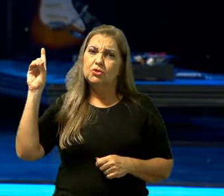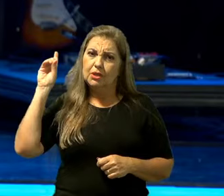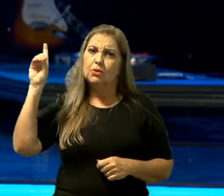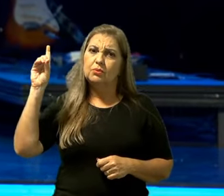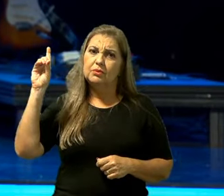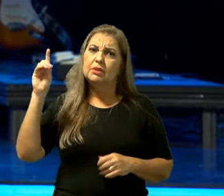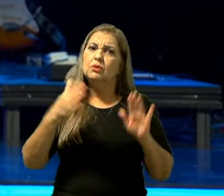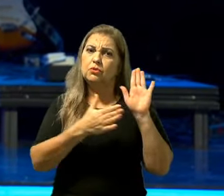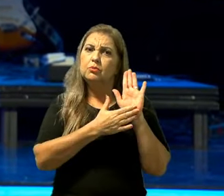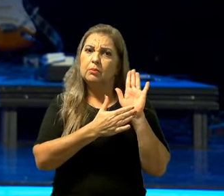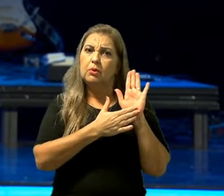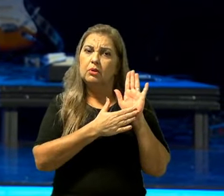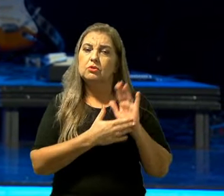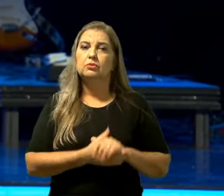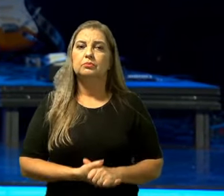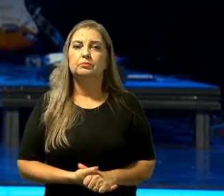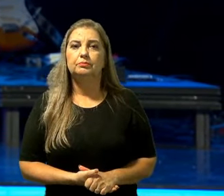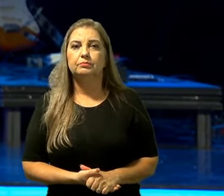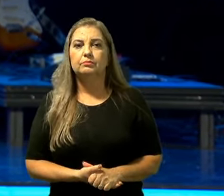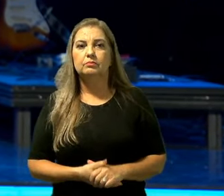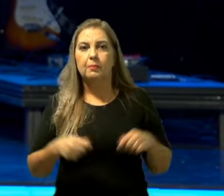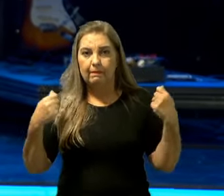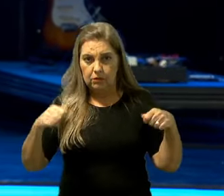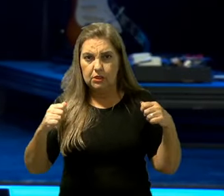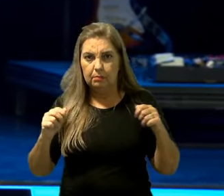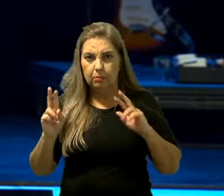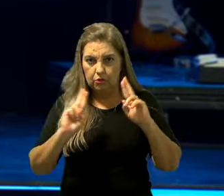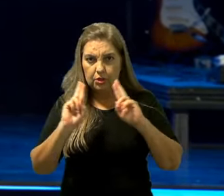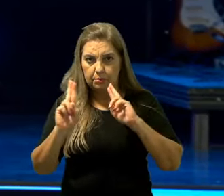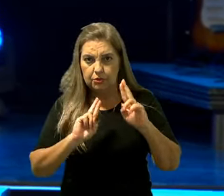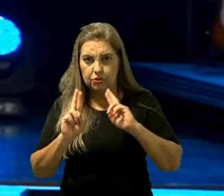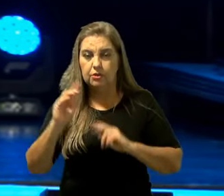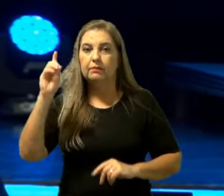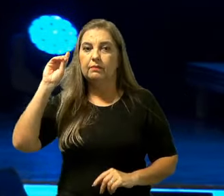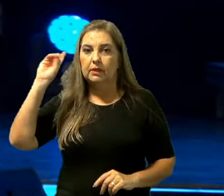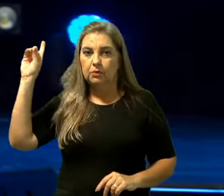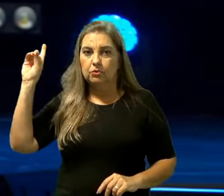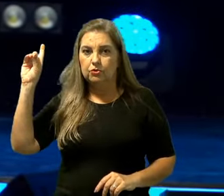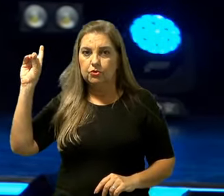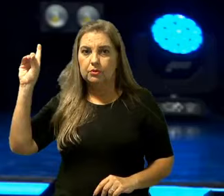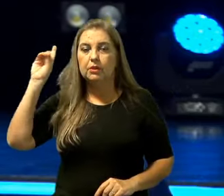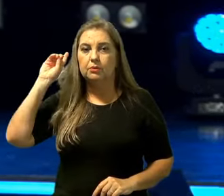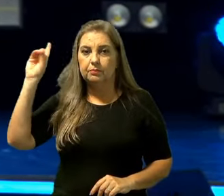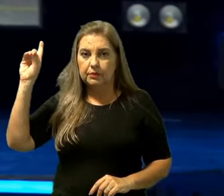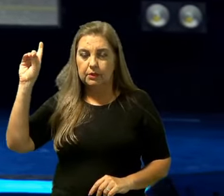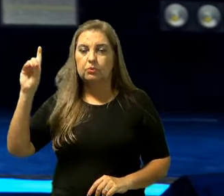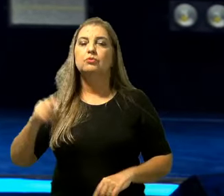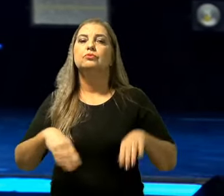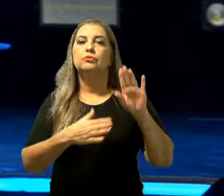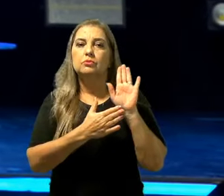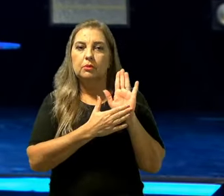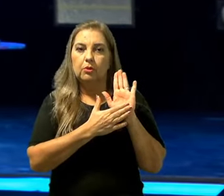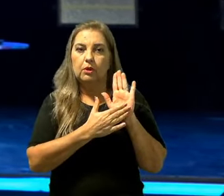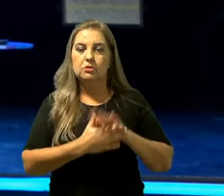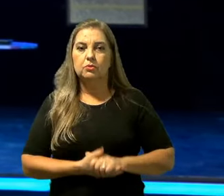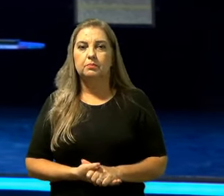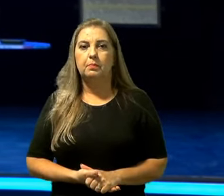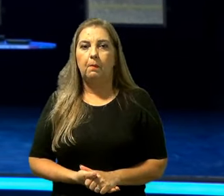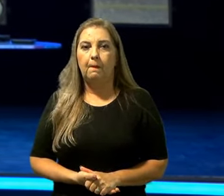de propósito. Você pode repetir isso comigo? Fala assim: Deus é um Deus de